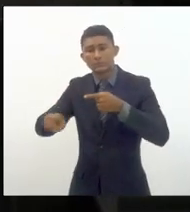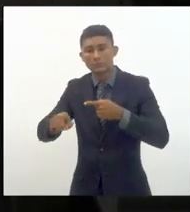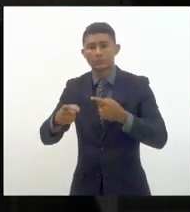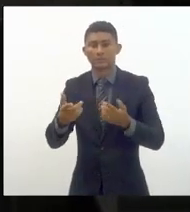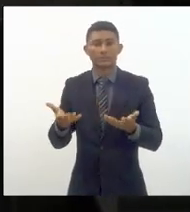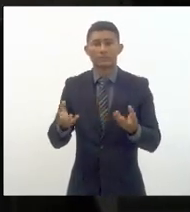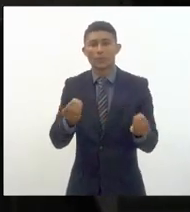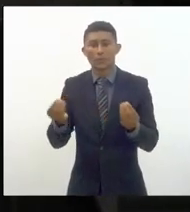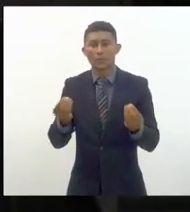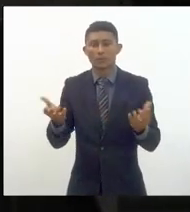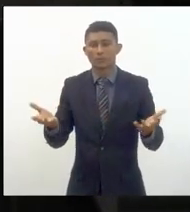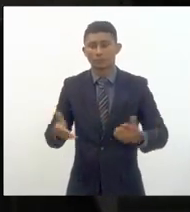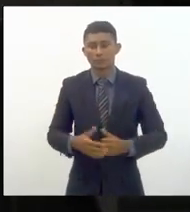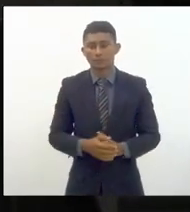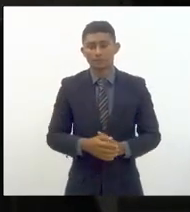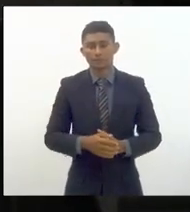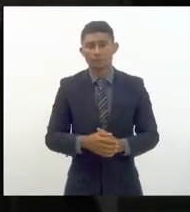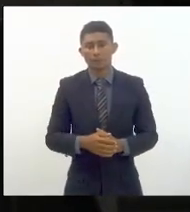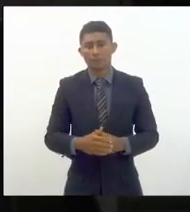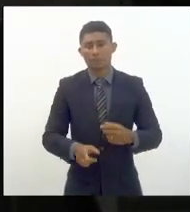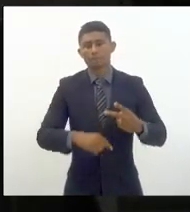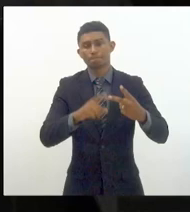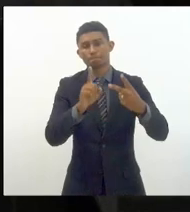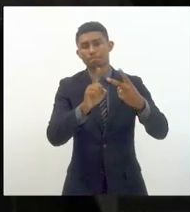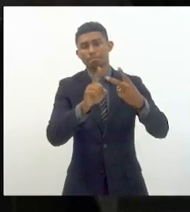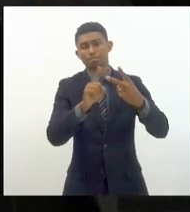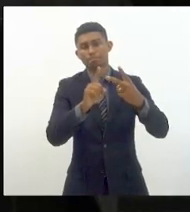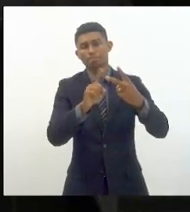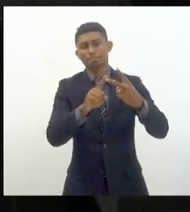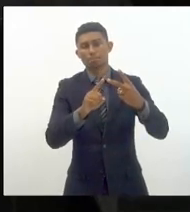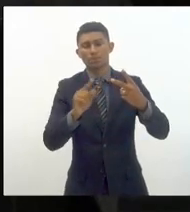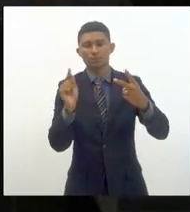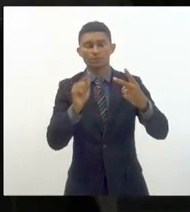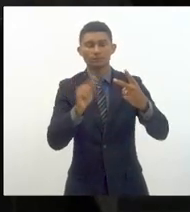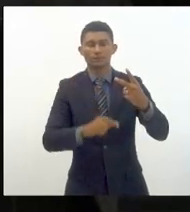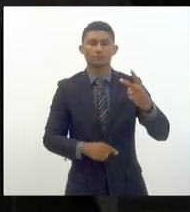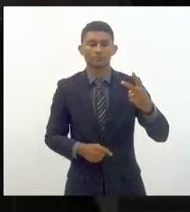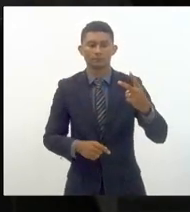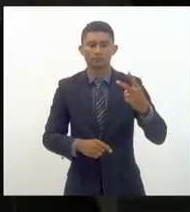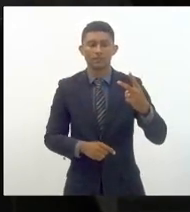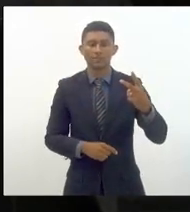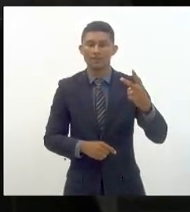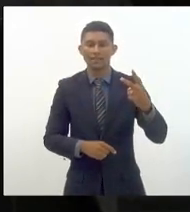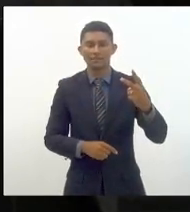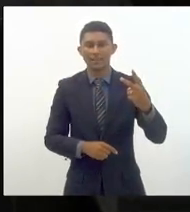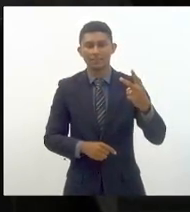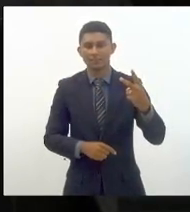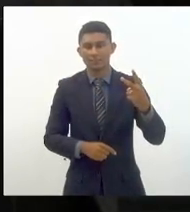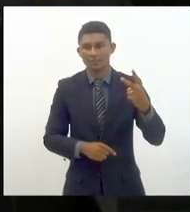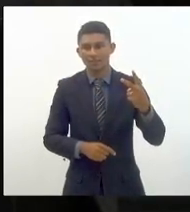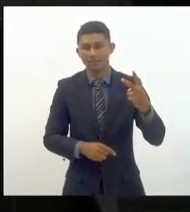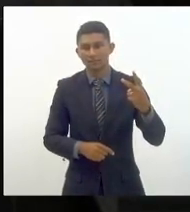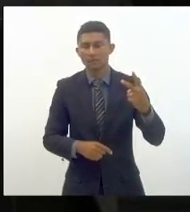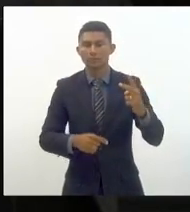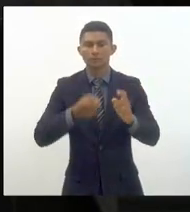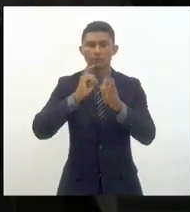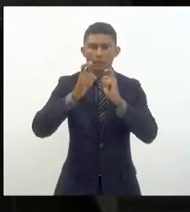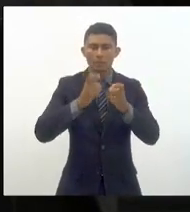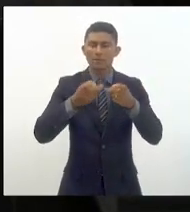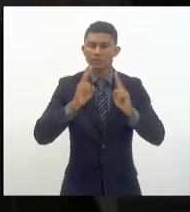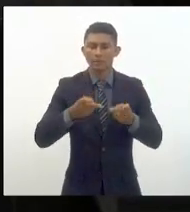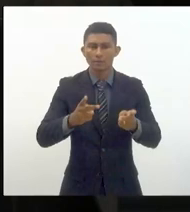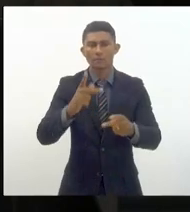Profissional ou pessoal o outro apontamento que eu queria fazer diz respeito ao nosso debate de sempre do